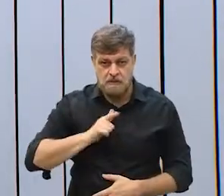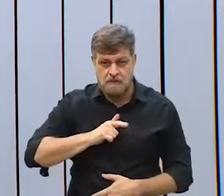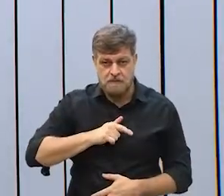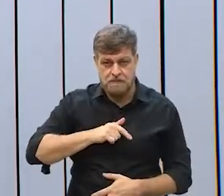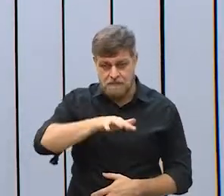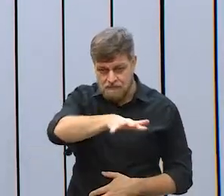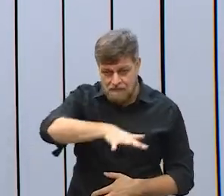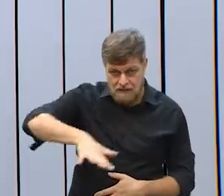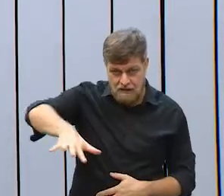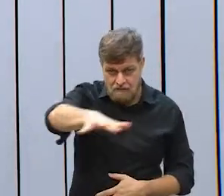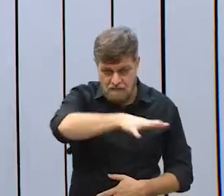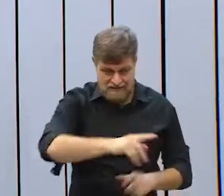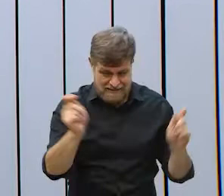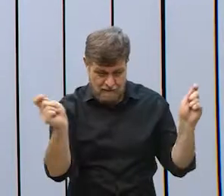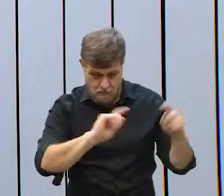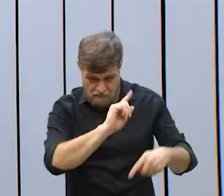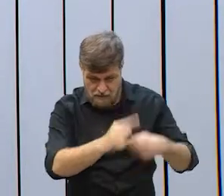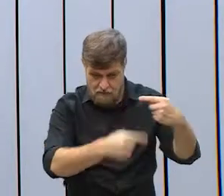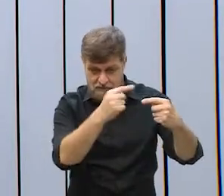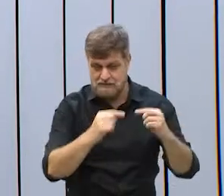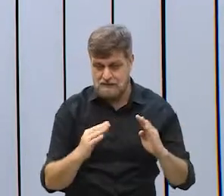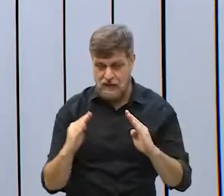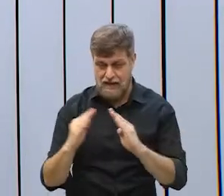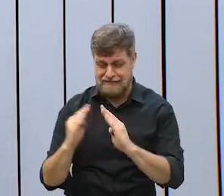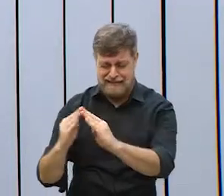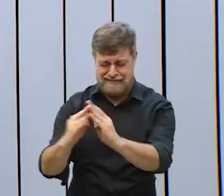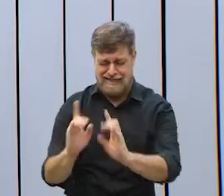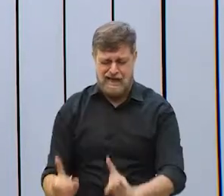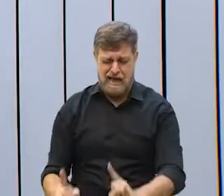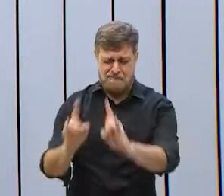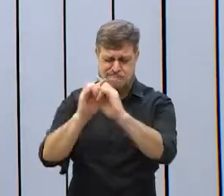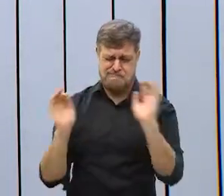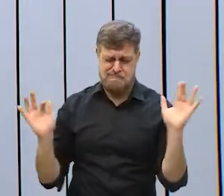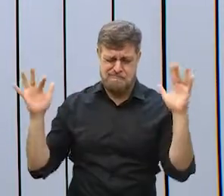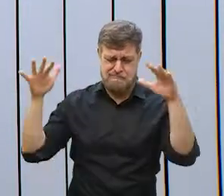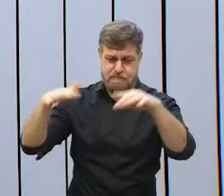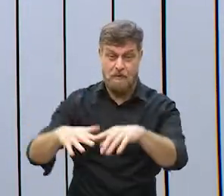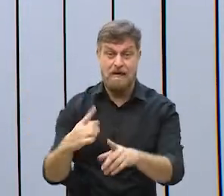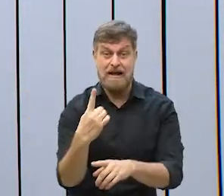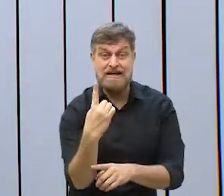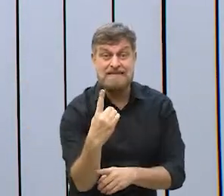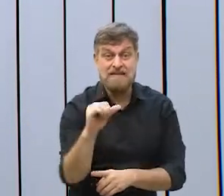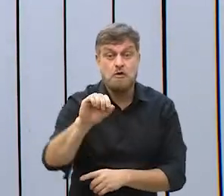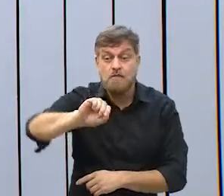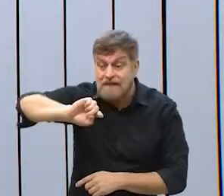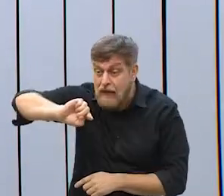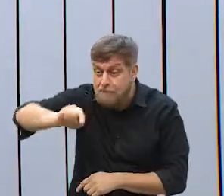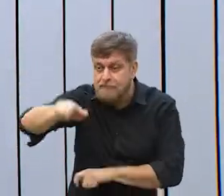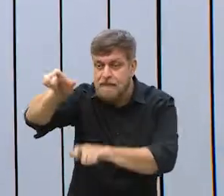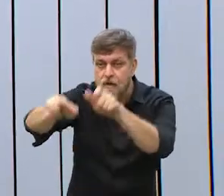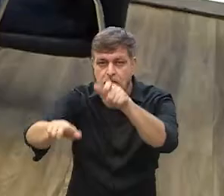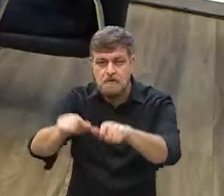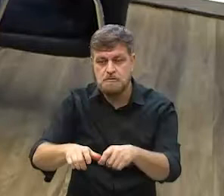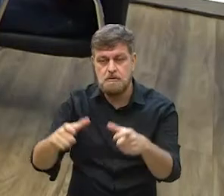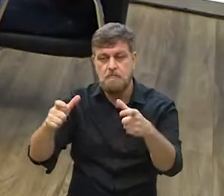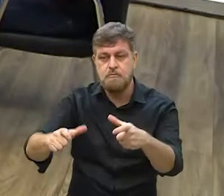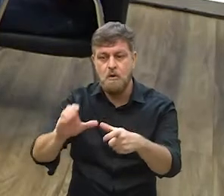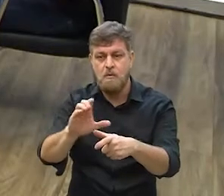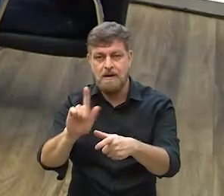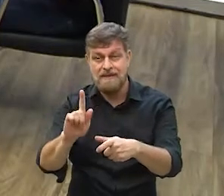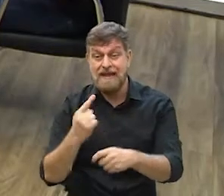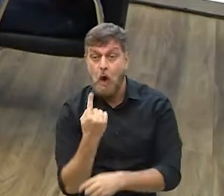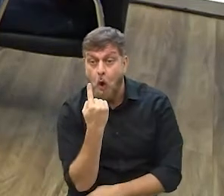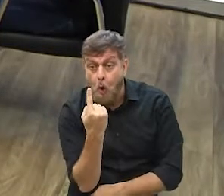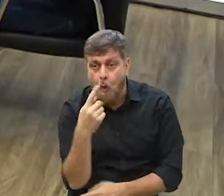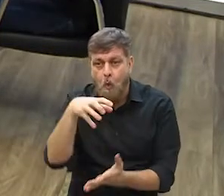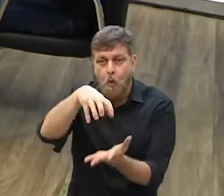essa potencialidade habitacional, que você falou, 190 mil dentro de um distrito que depende de uma UPA,